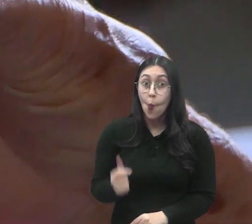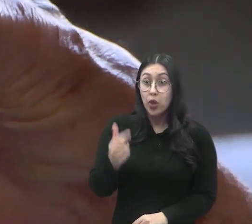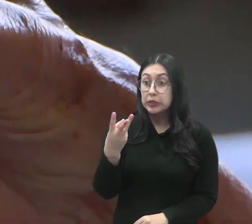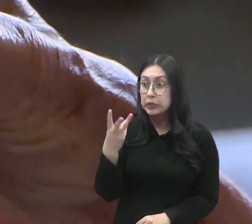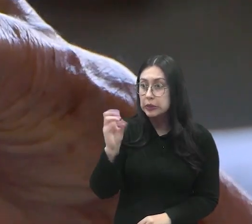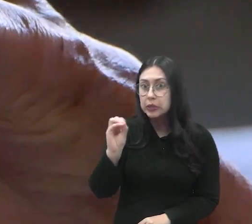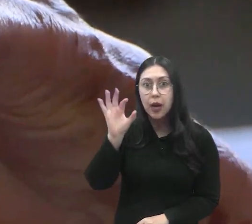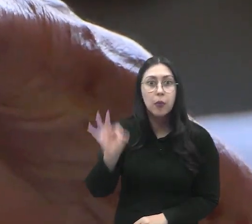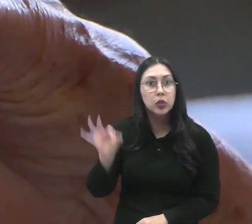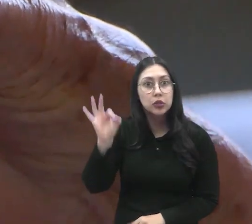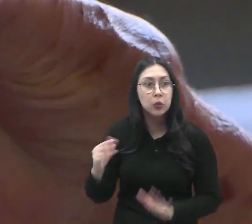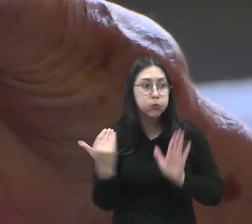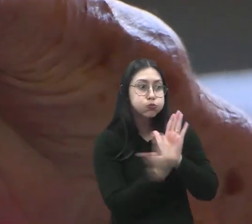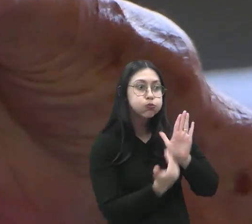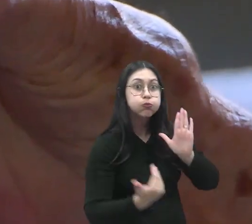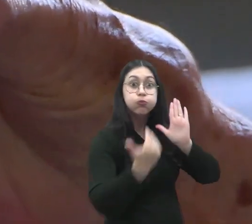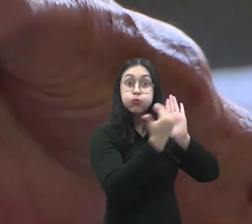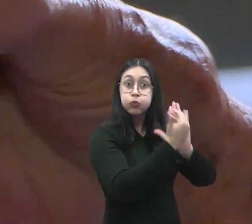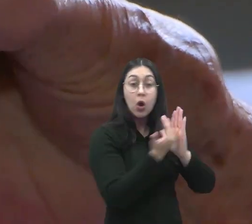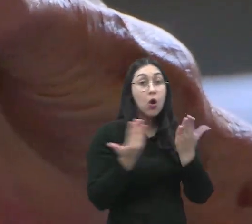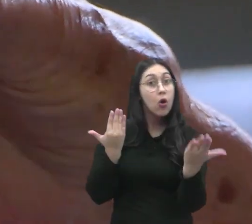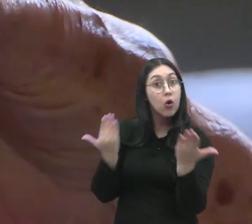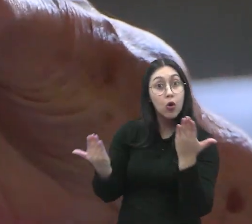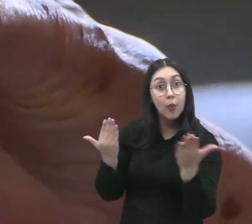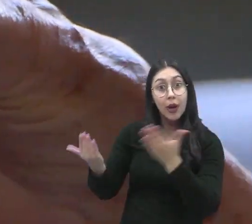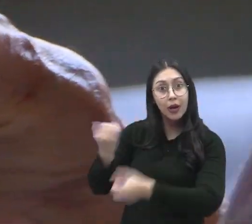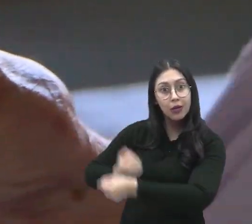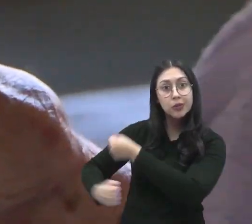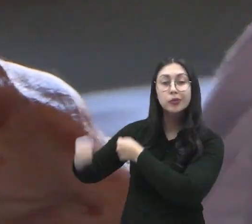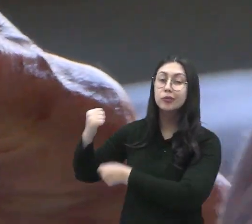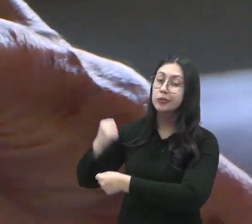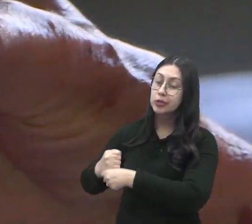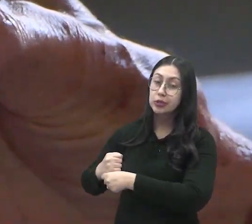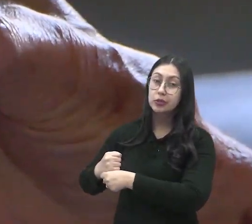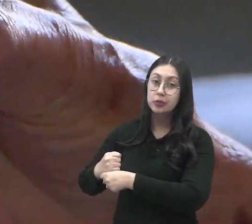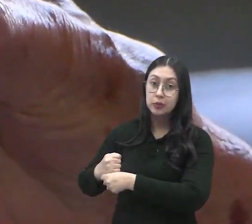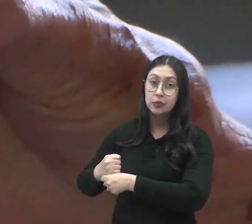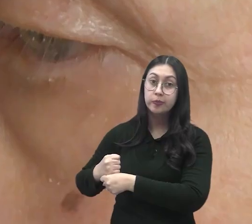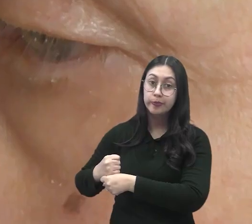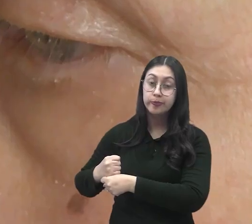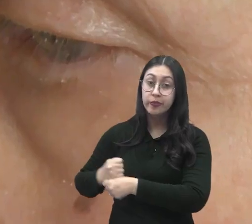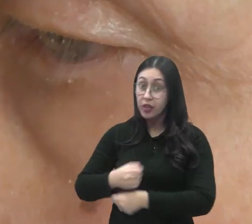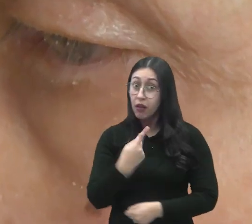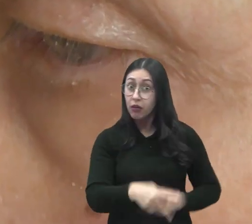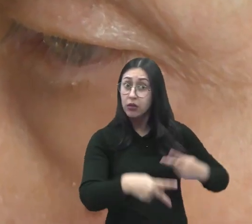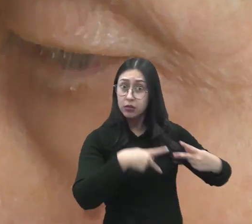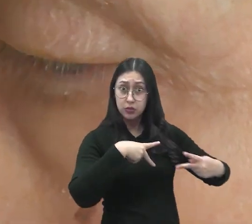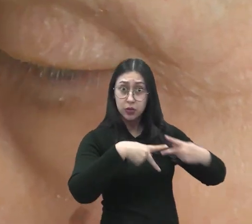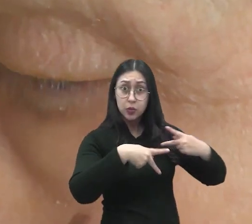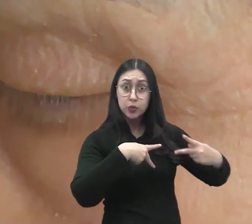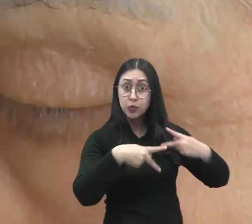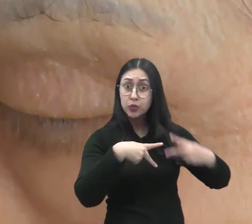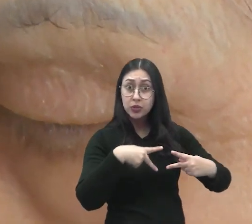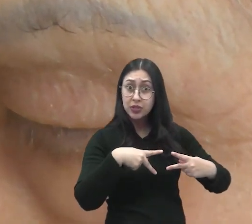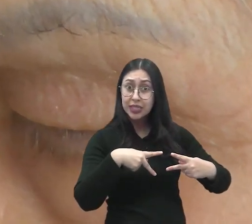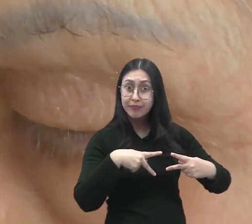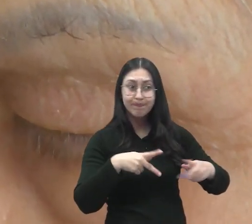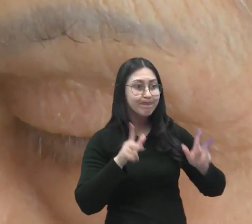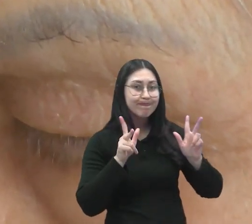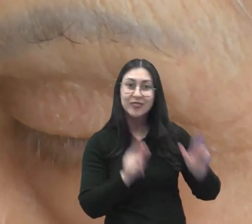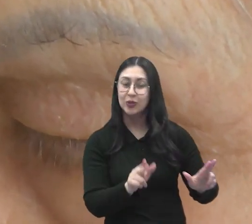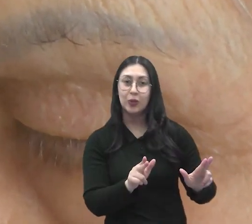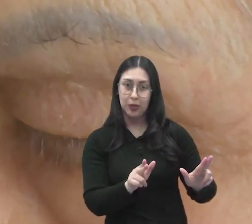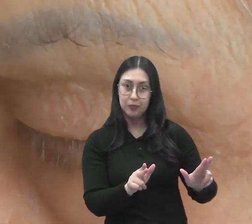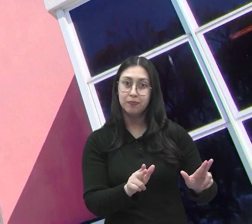Quase 30% a mais que no mesmo período do ano passado. Em São José, o cenário